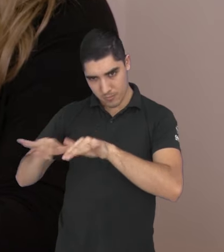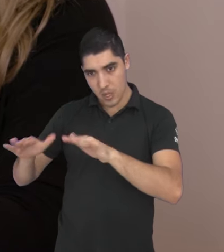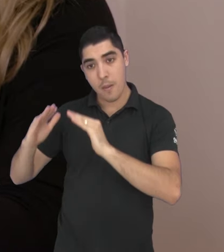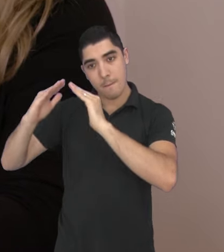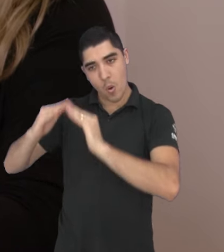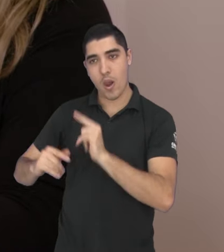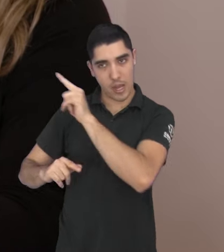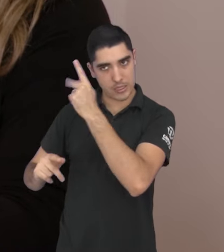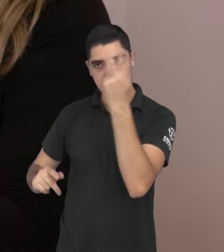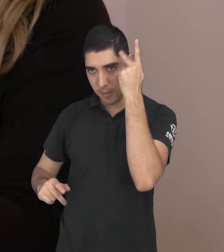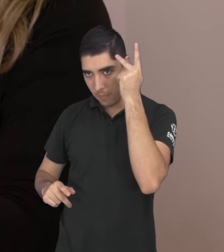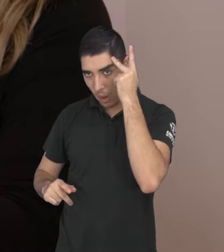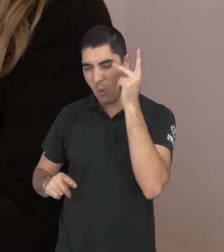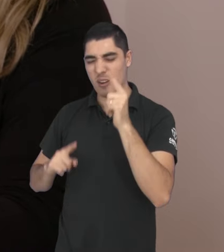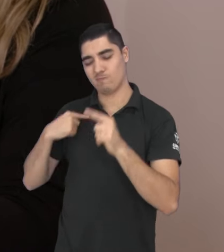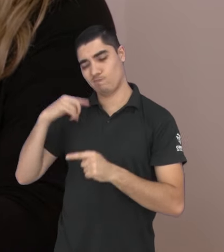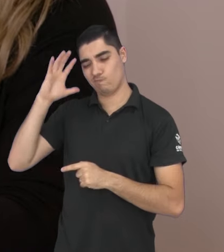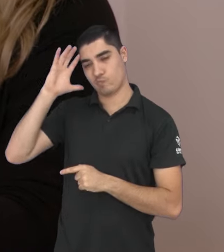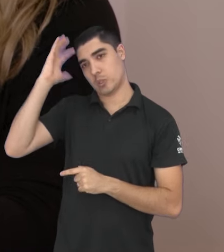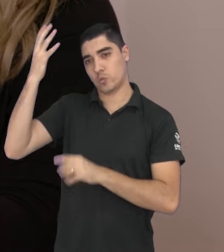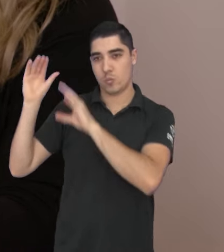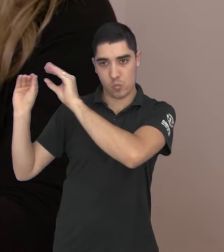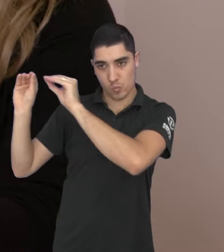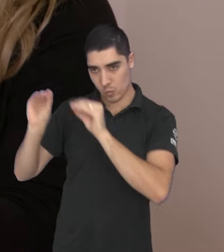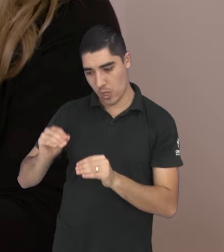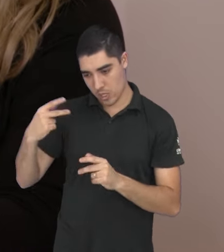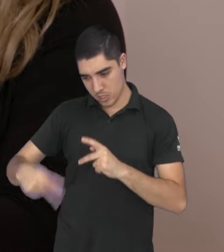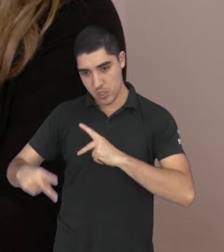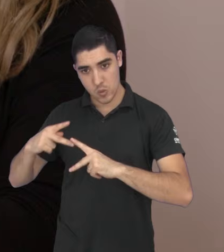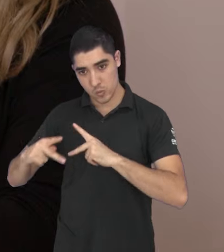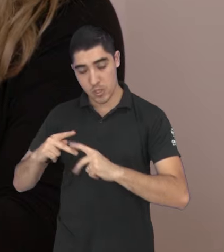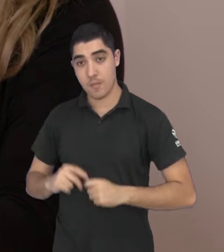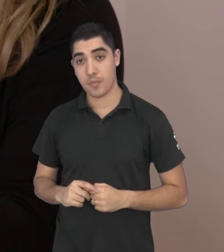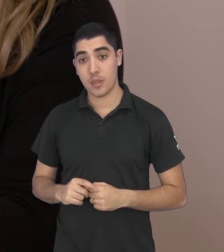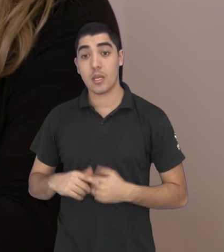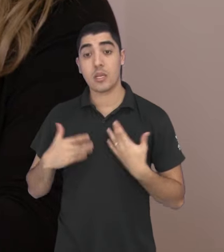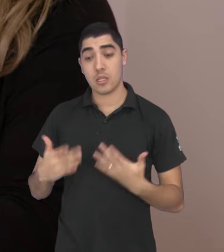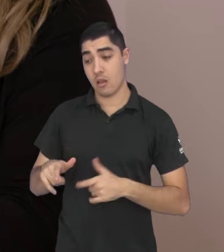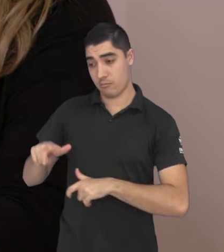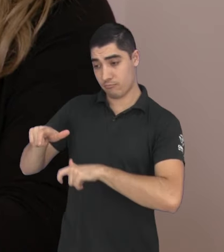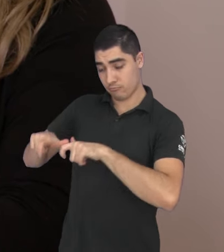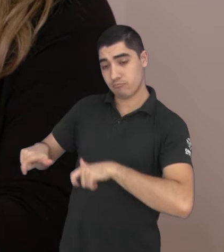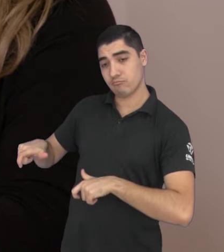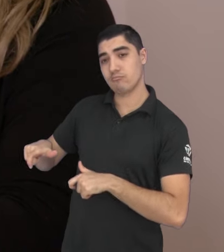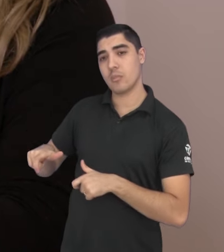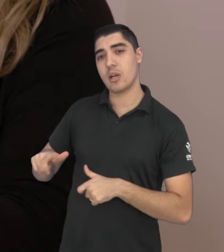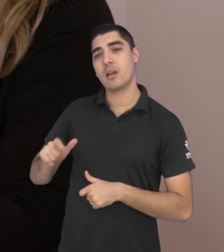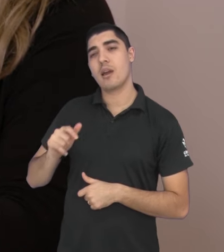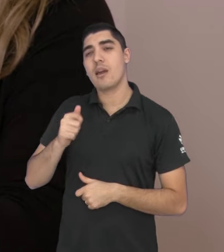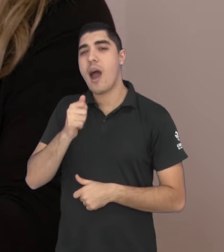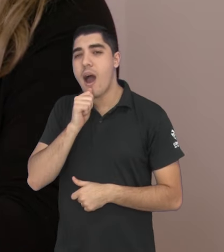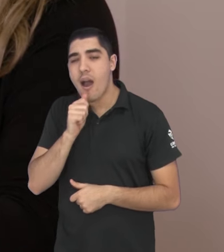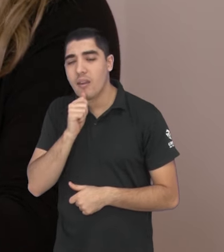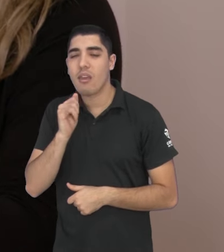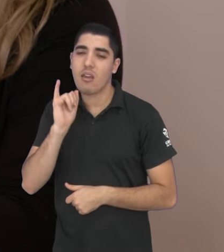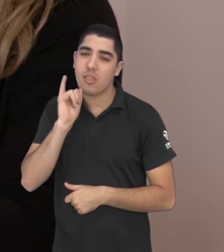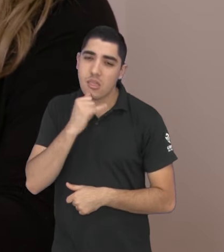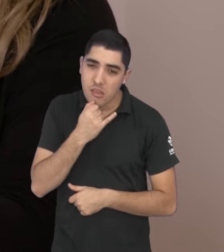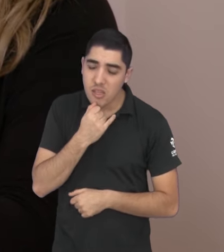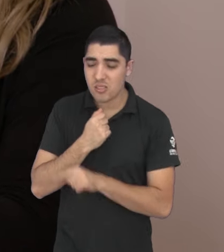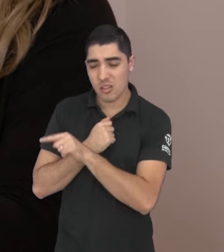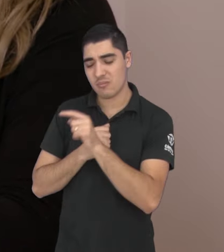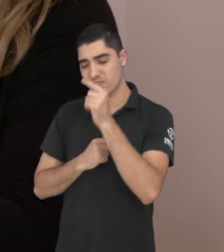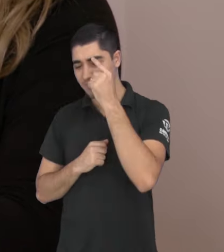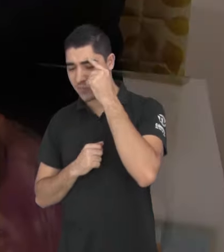decidiu mudar para cá. E aí a gente mudou e os meninos ainda estavam tristes. E era sempre um sonho de